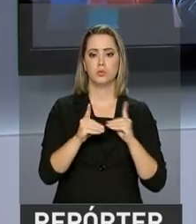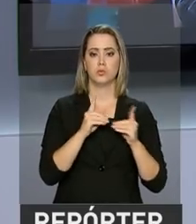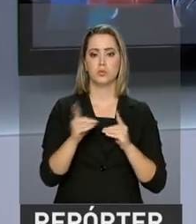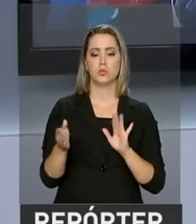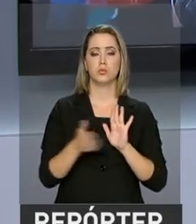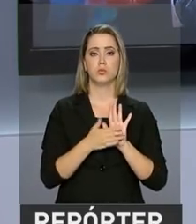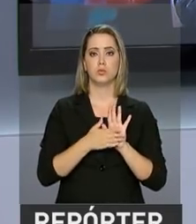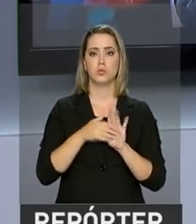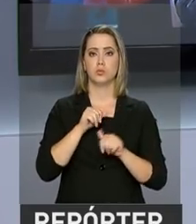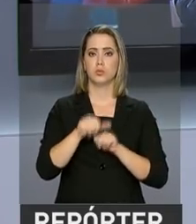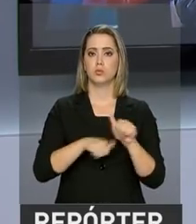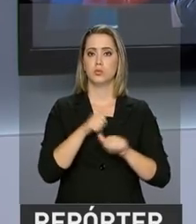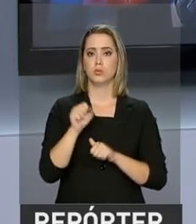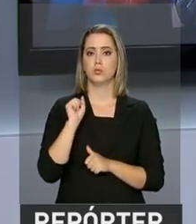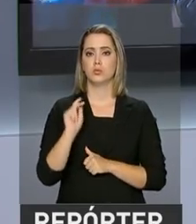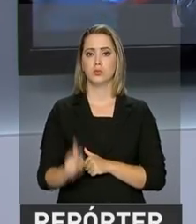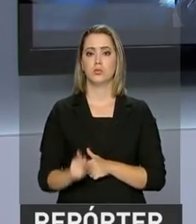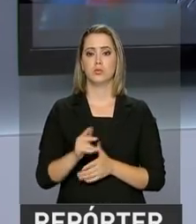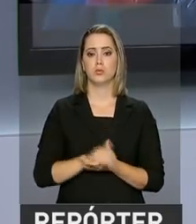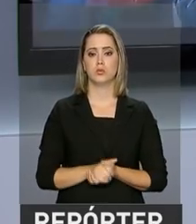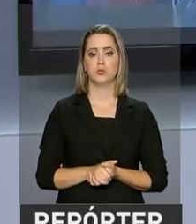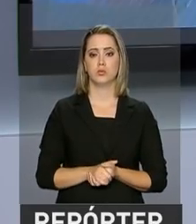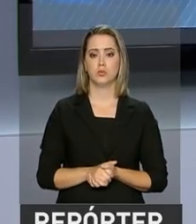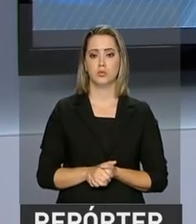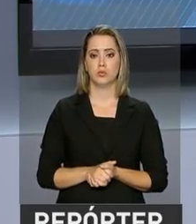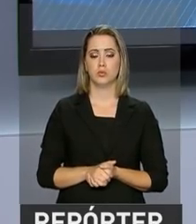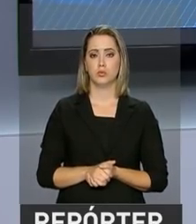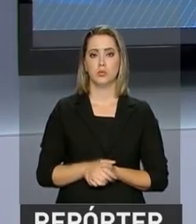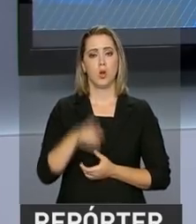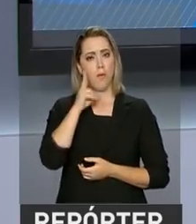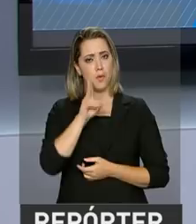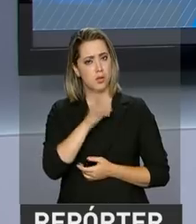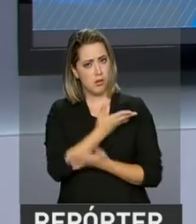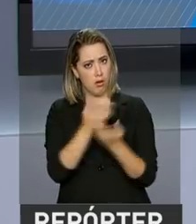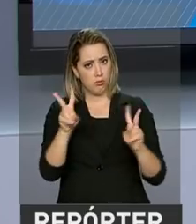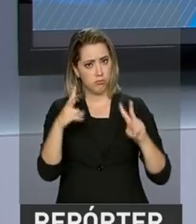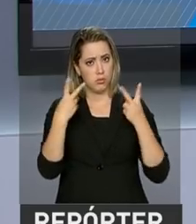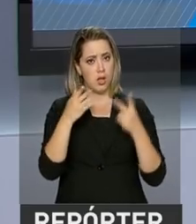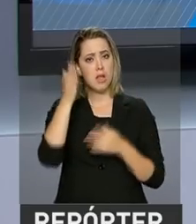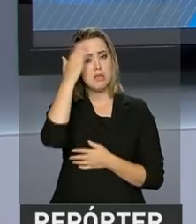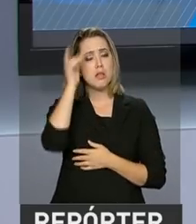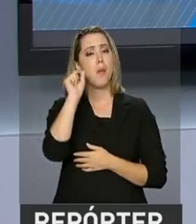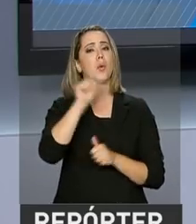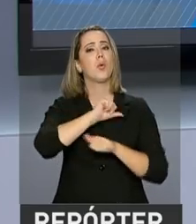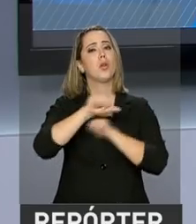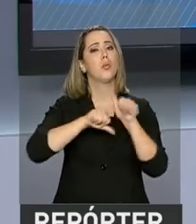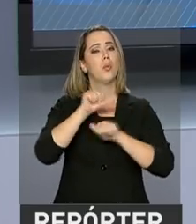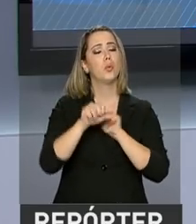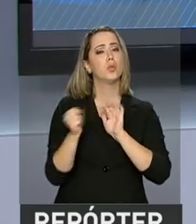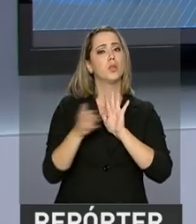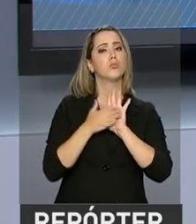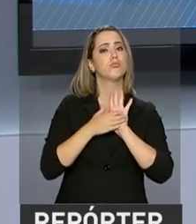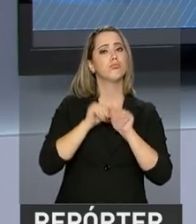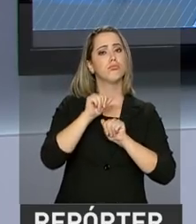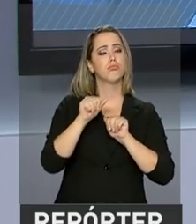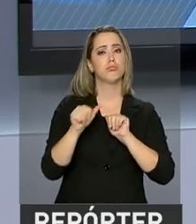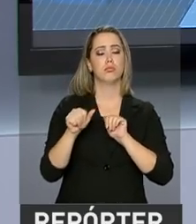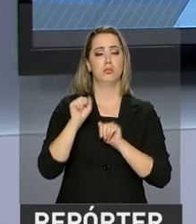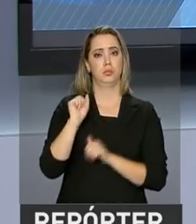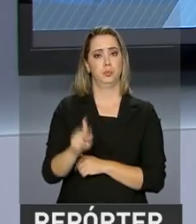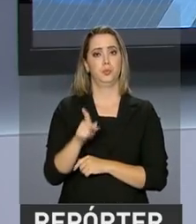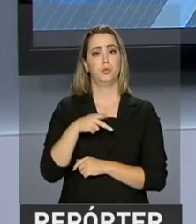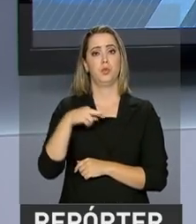sobre a proposta de mudança na reforma da Previdência. Obrigado, Paulo. E você que nos assiste, sabe o que muda com a reforma da Previdência? O